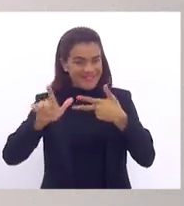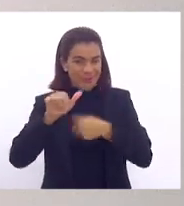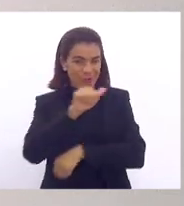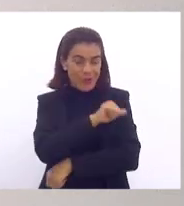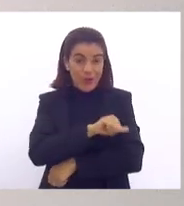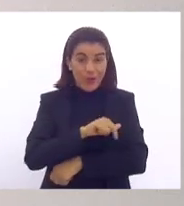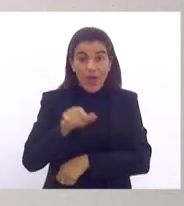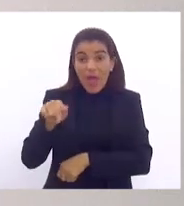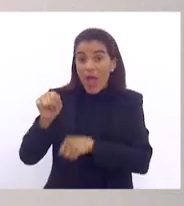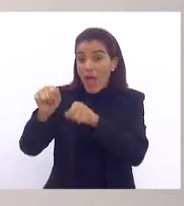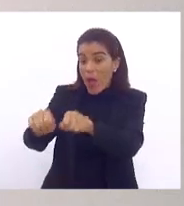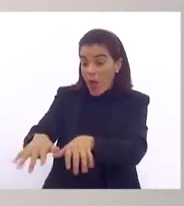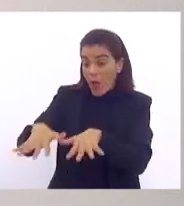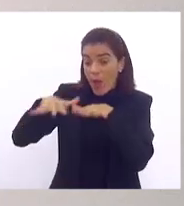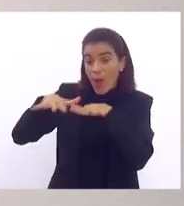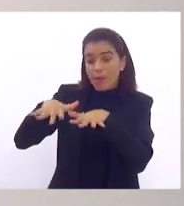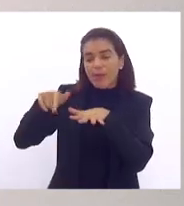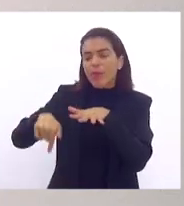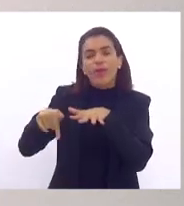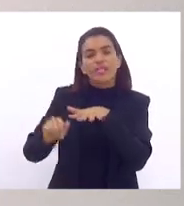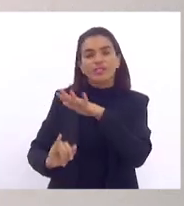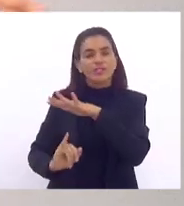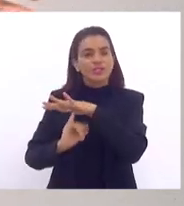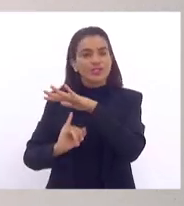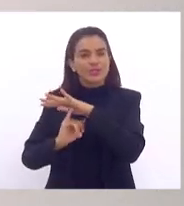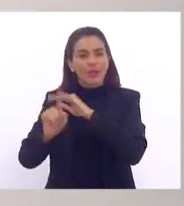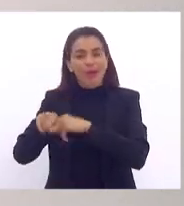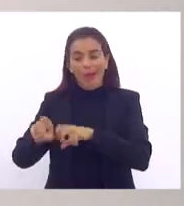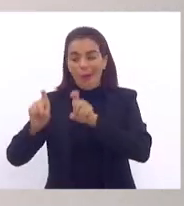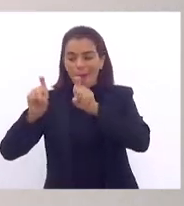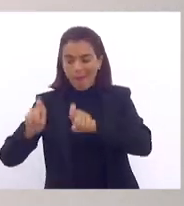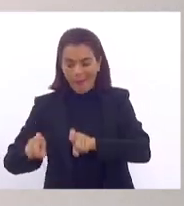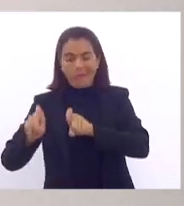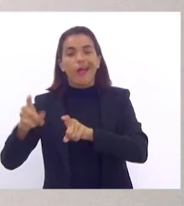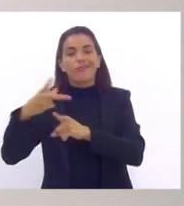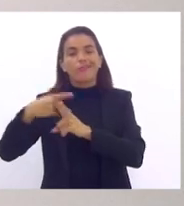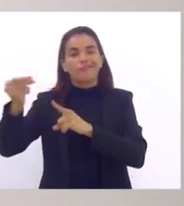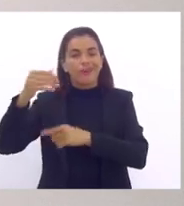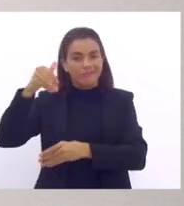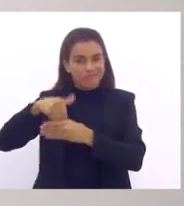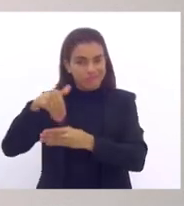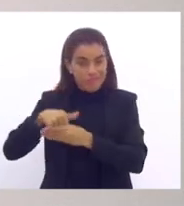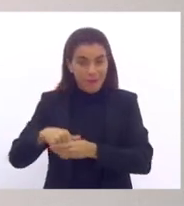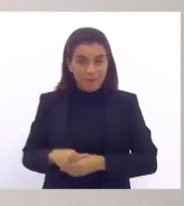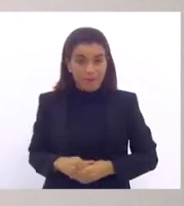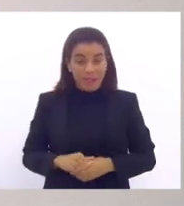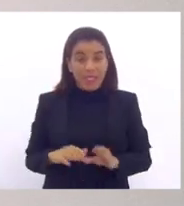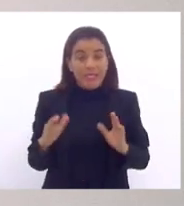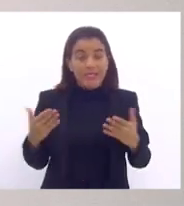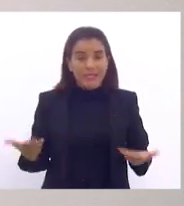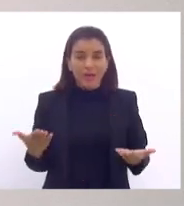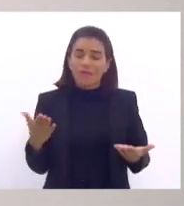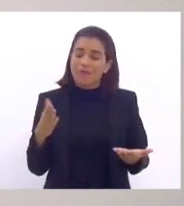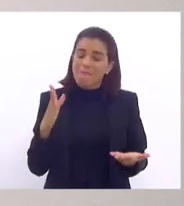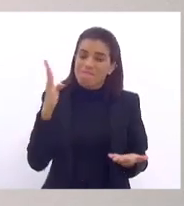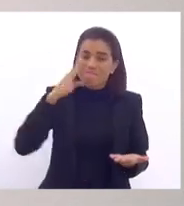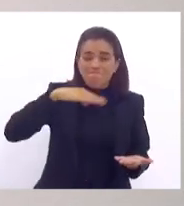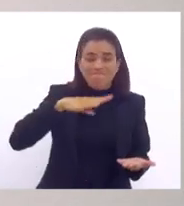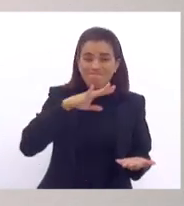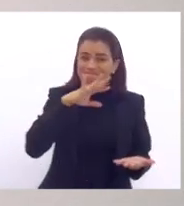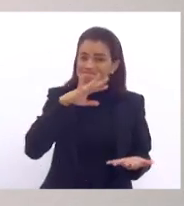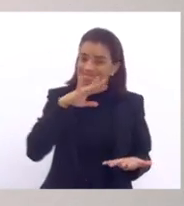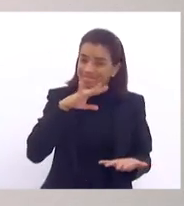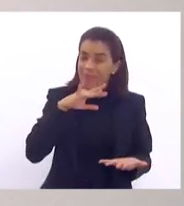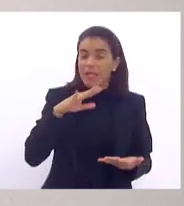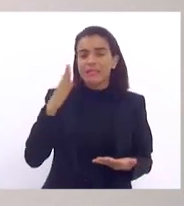Janeiro é o Parlamento como instituição é o mandato que foi outorgado então meu V mandou muito mal e nós sabemos